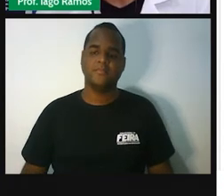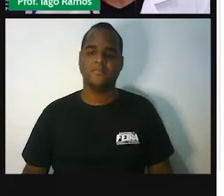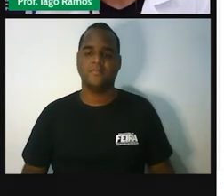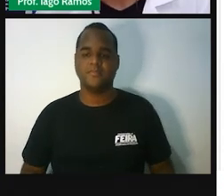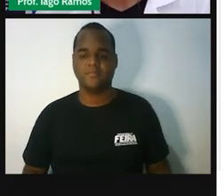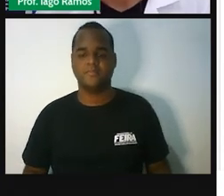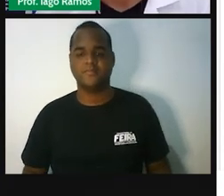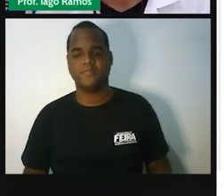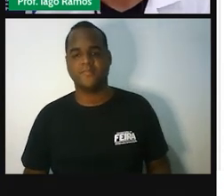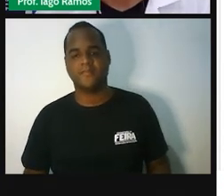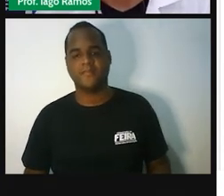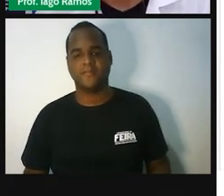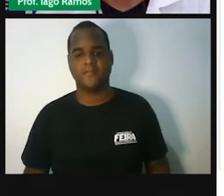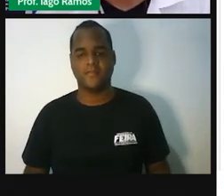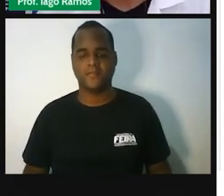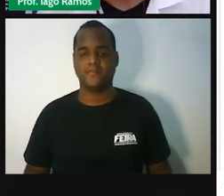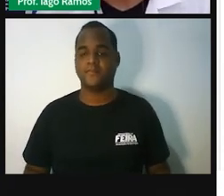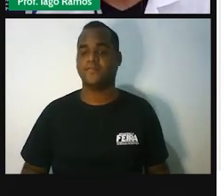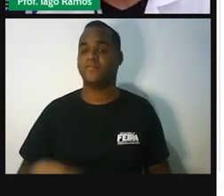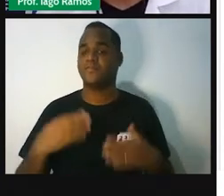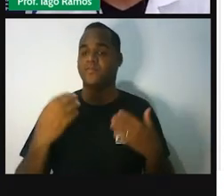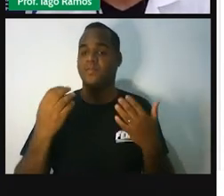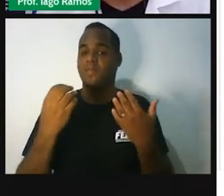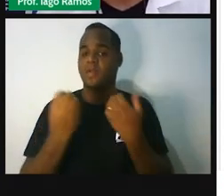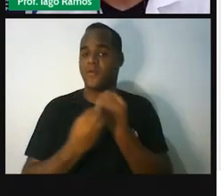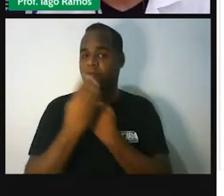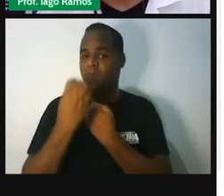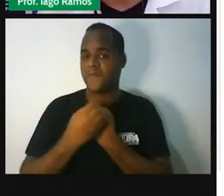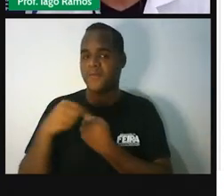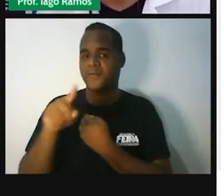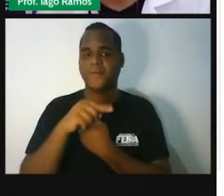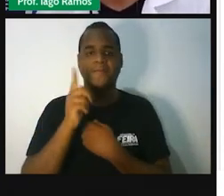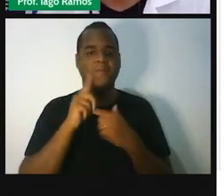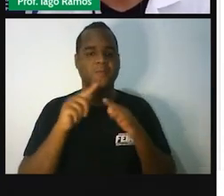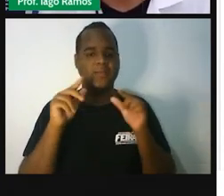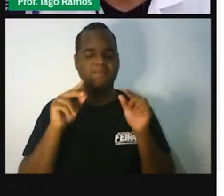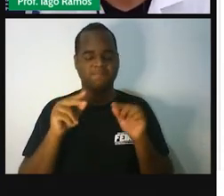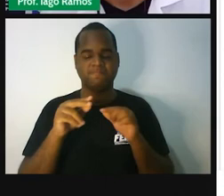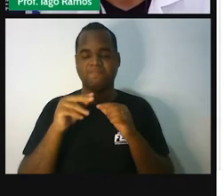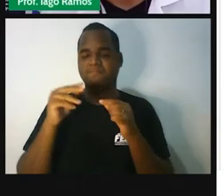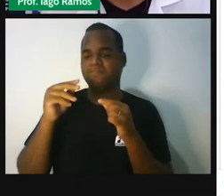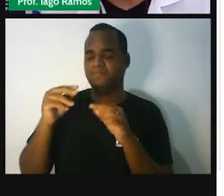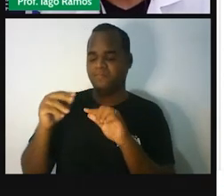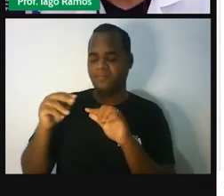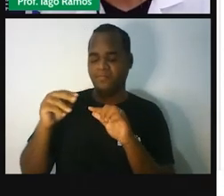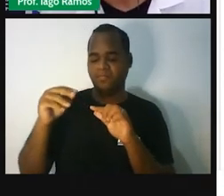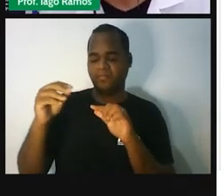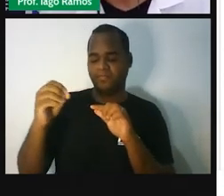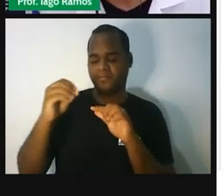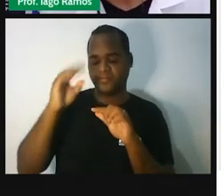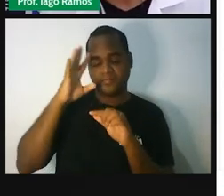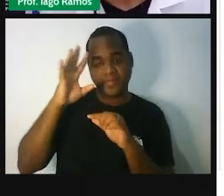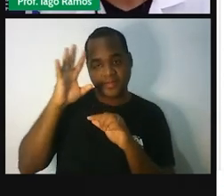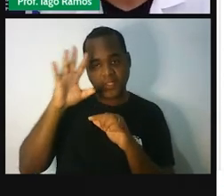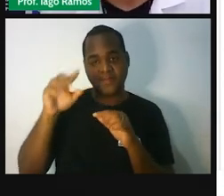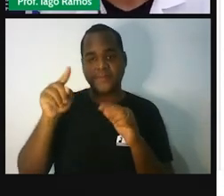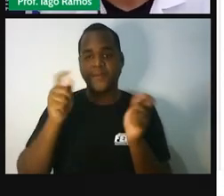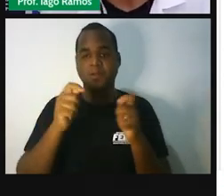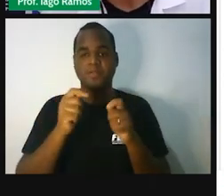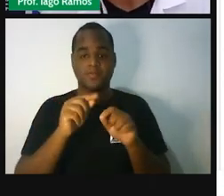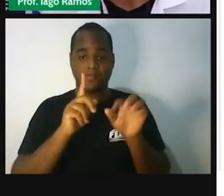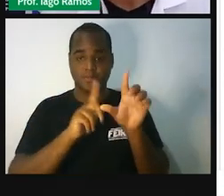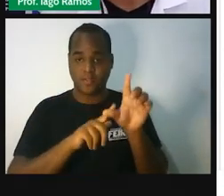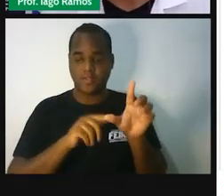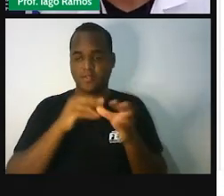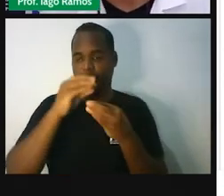Com essas informações, agora a gente consegue pensar aqui dentro do código alfanumérico,